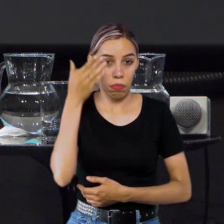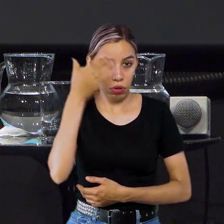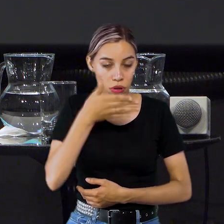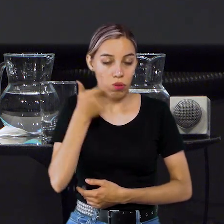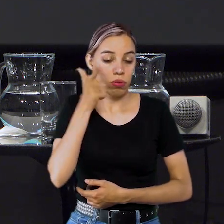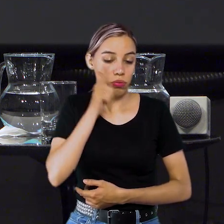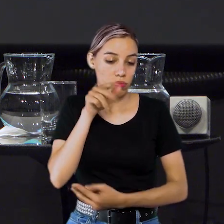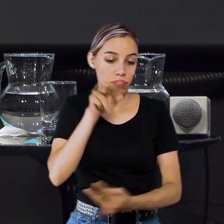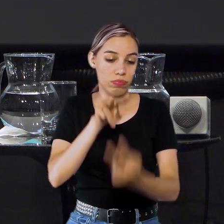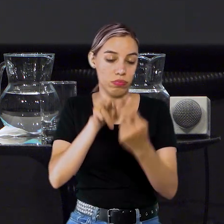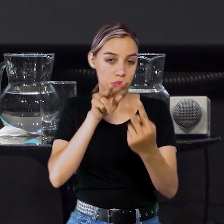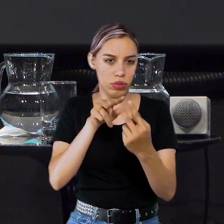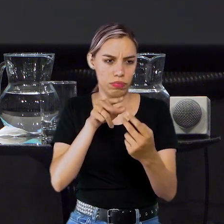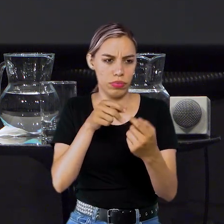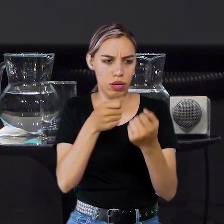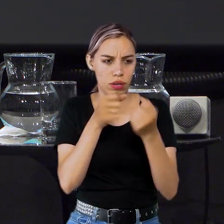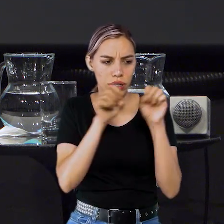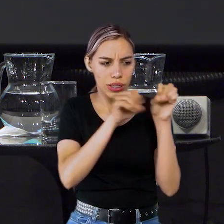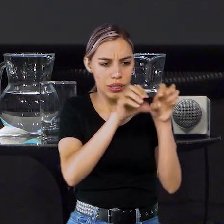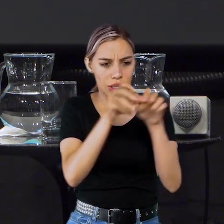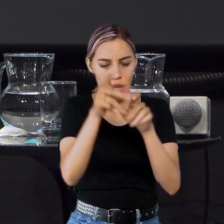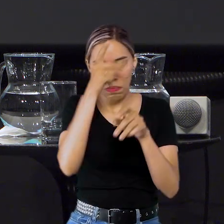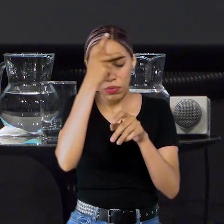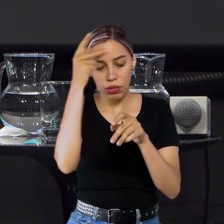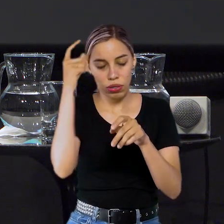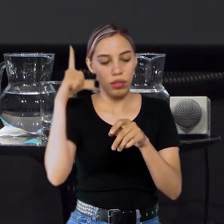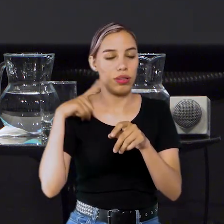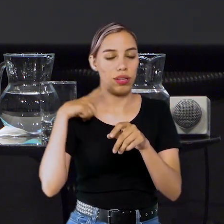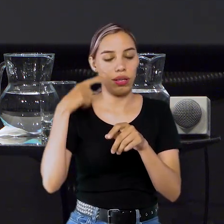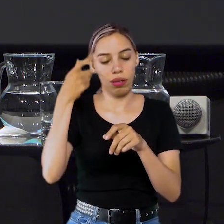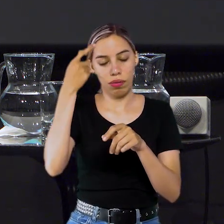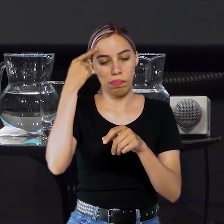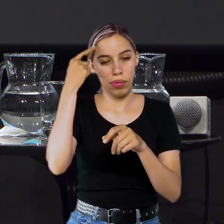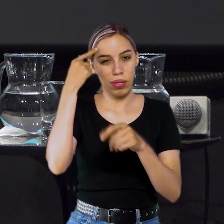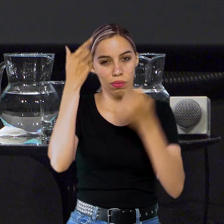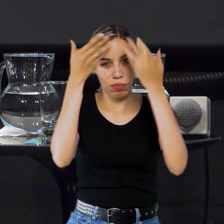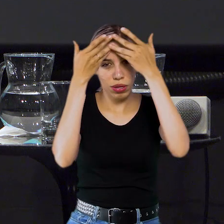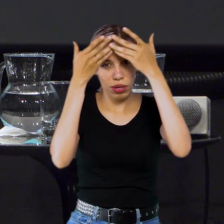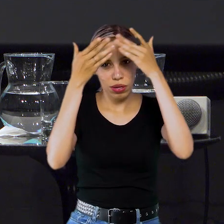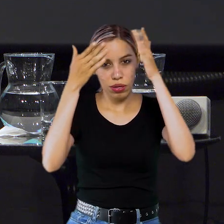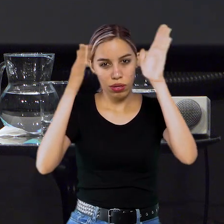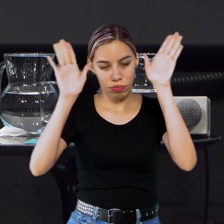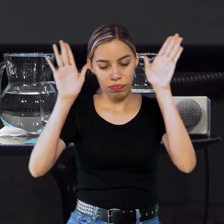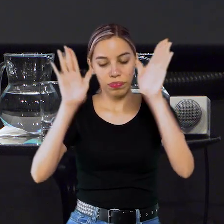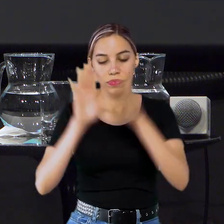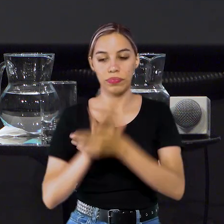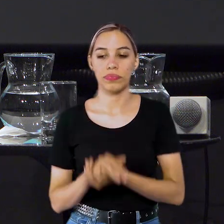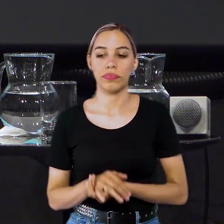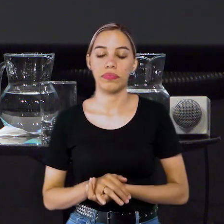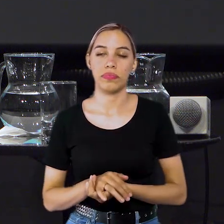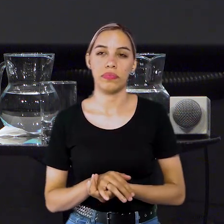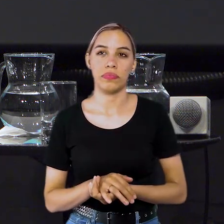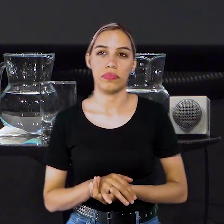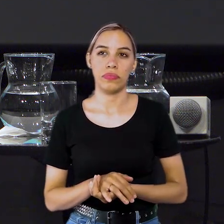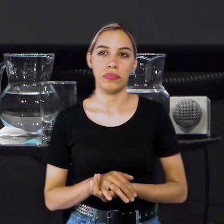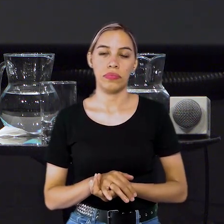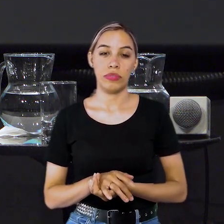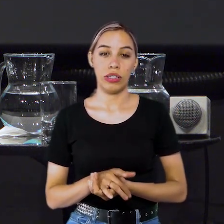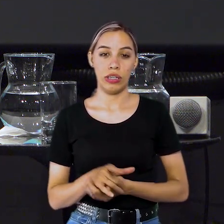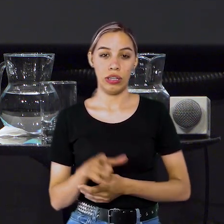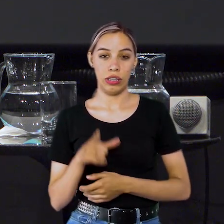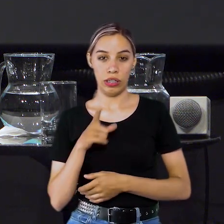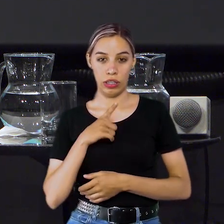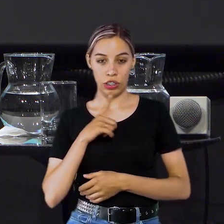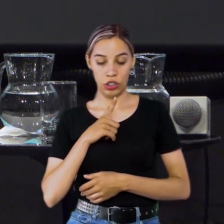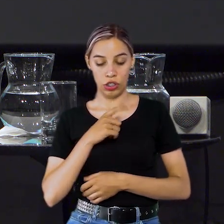aberto, mais tranquilo e mais paciência. Tinha minha